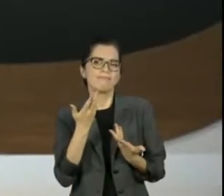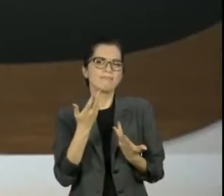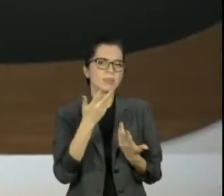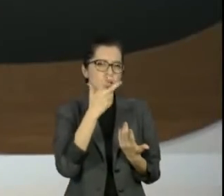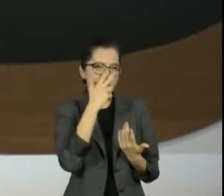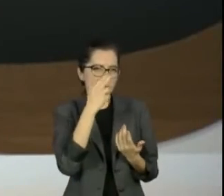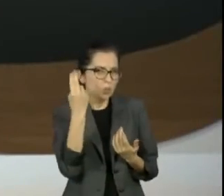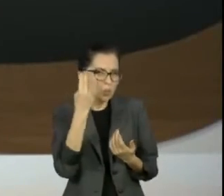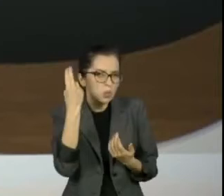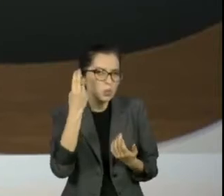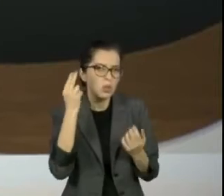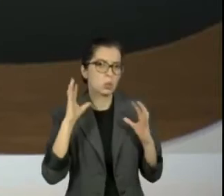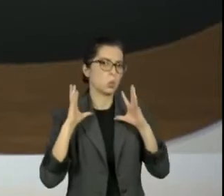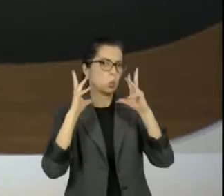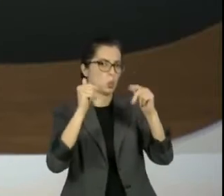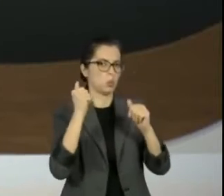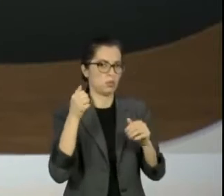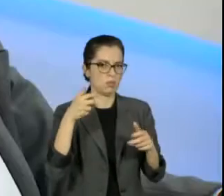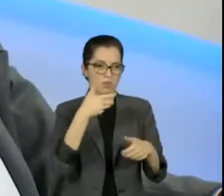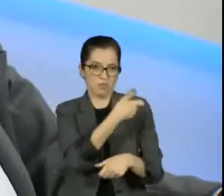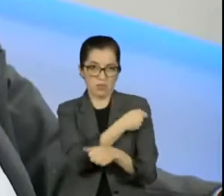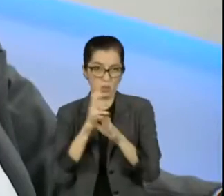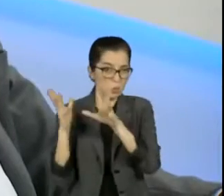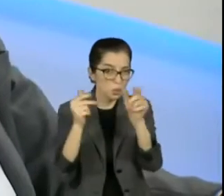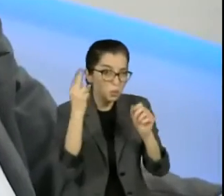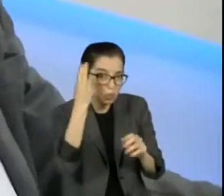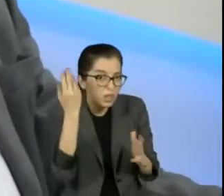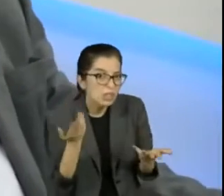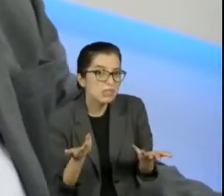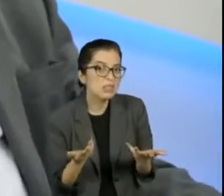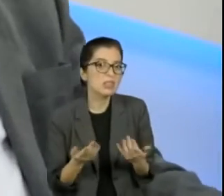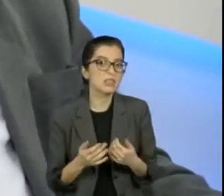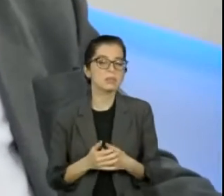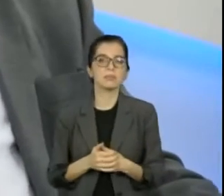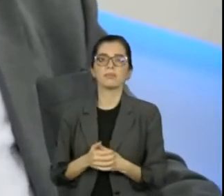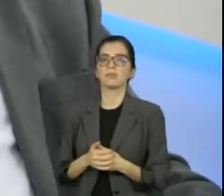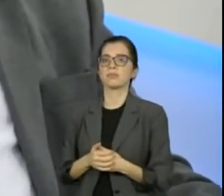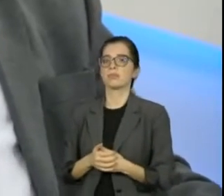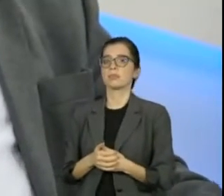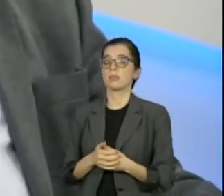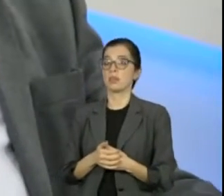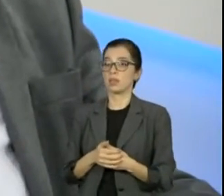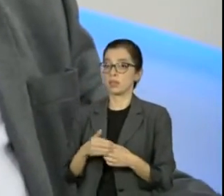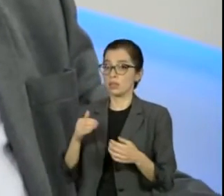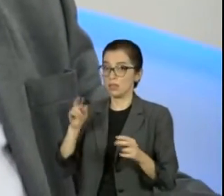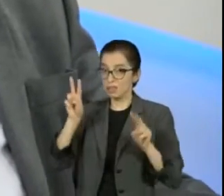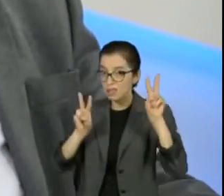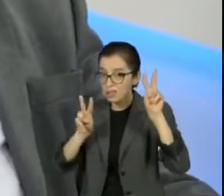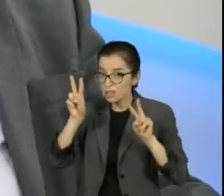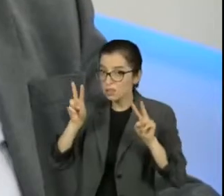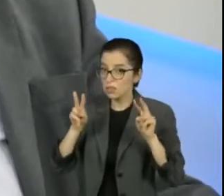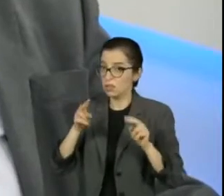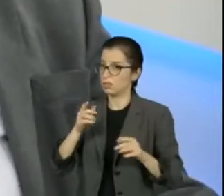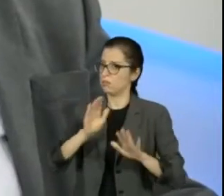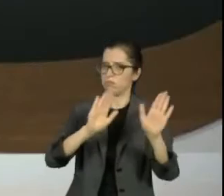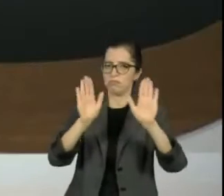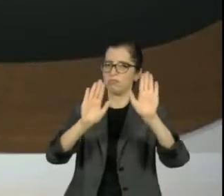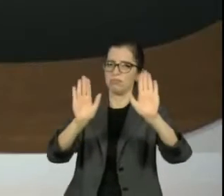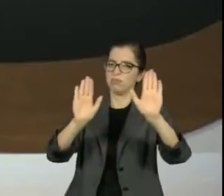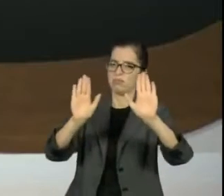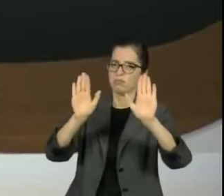imunização em massa até o carnaval, né? Agora? O carnaval datado agora de fevereiro? Isso, carnaval. Não, sem chance. Então,